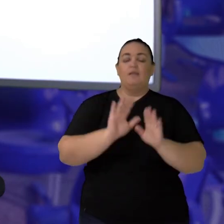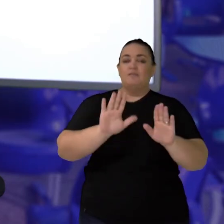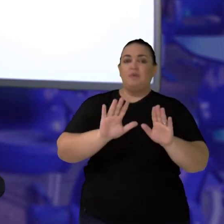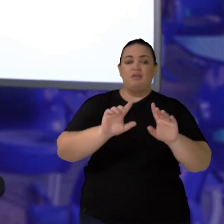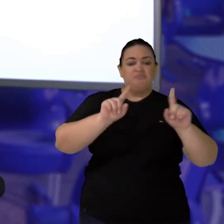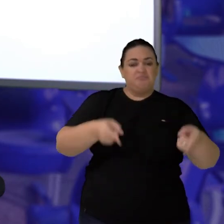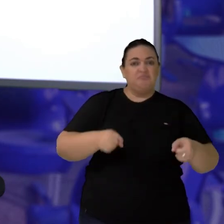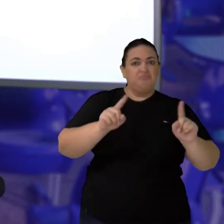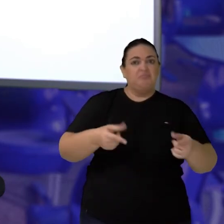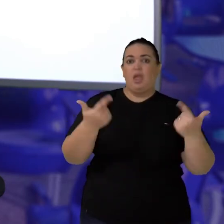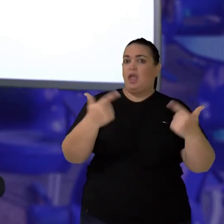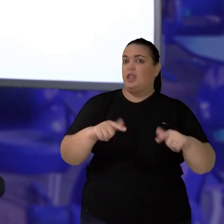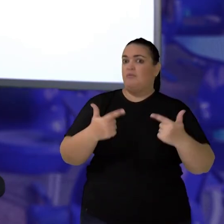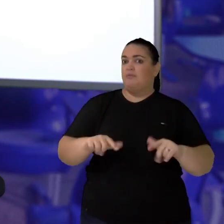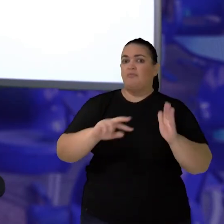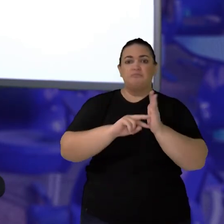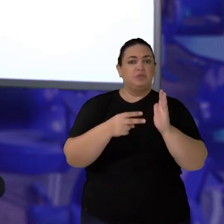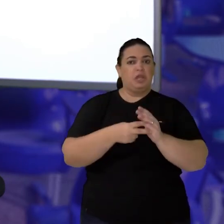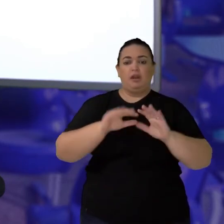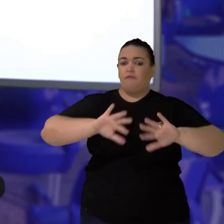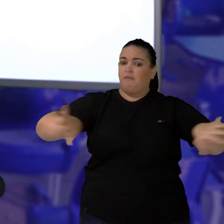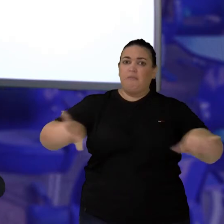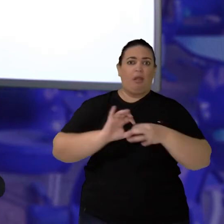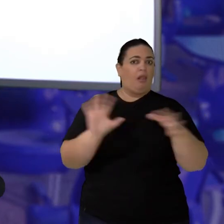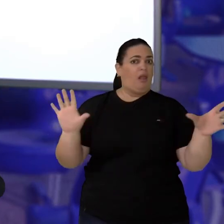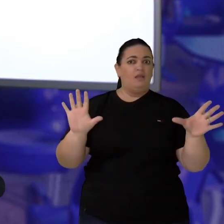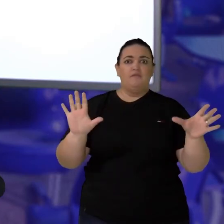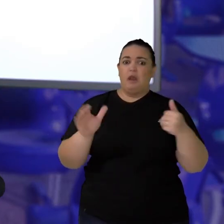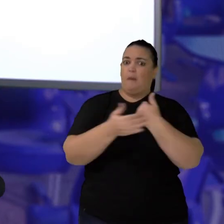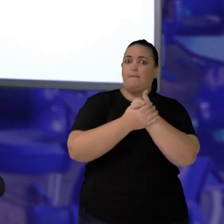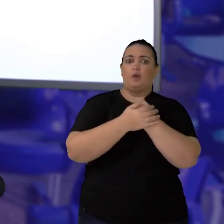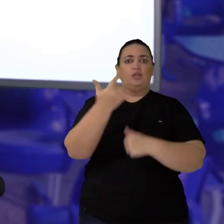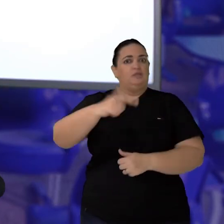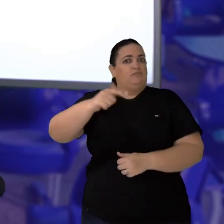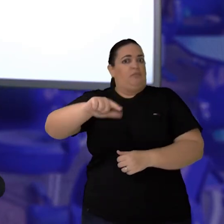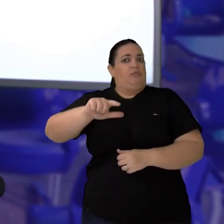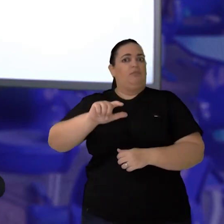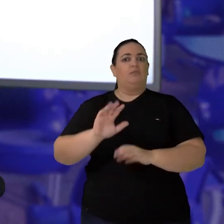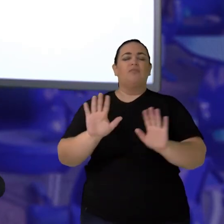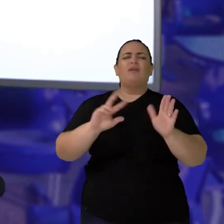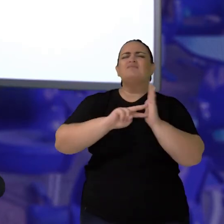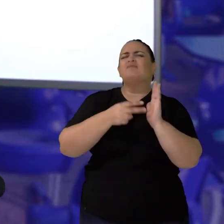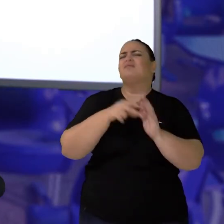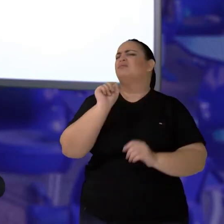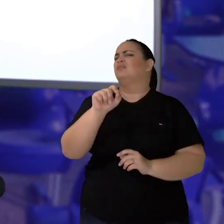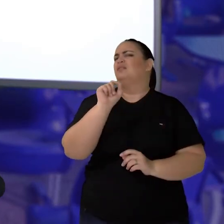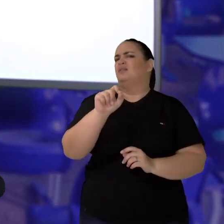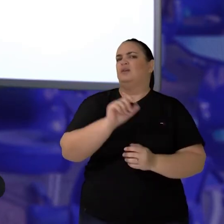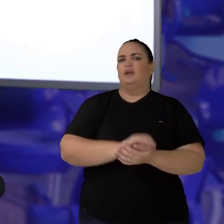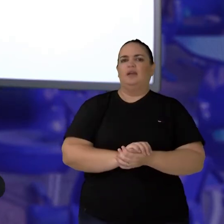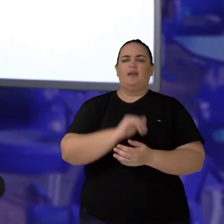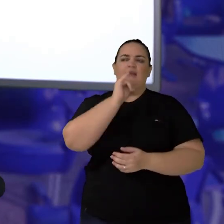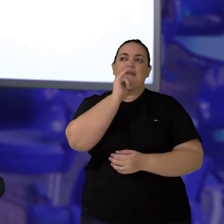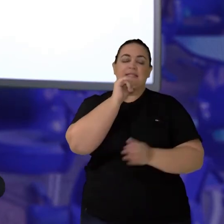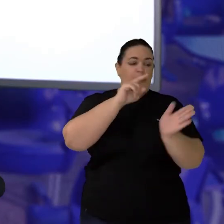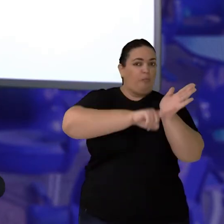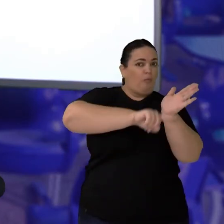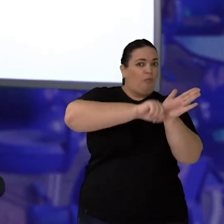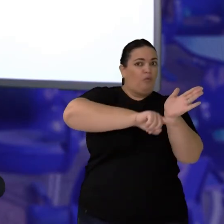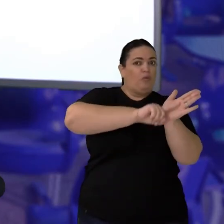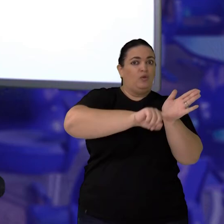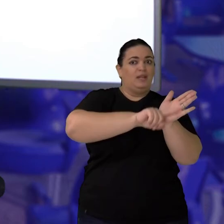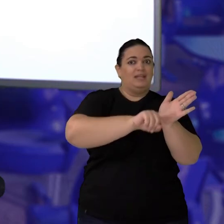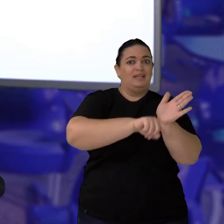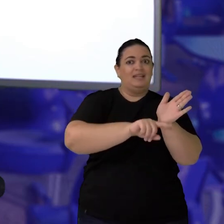não tem parênteses, não tem proteção. O que isso significa? Significa que o sinal de